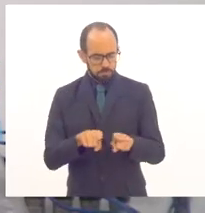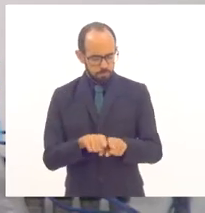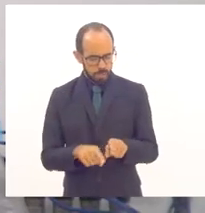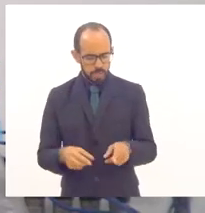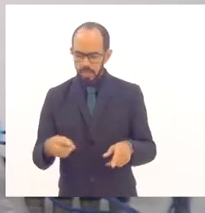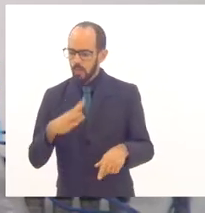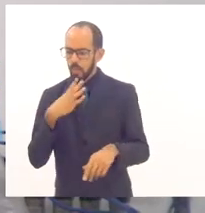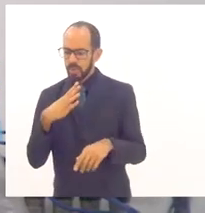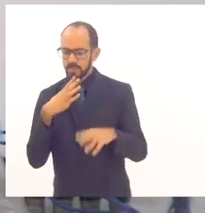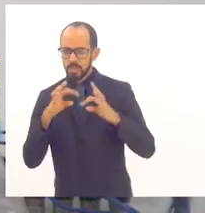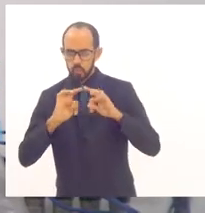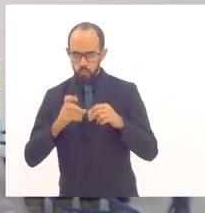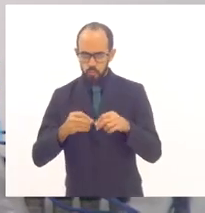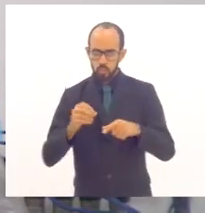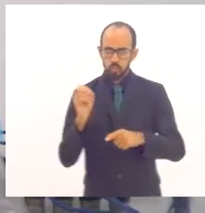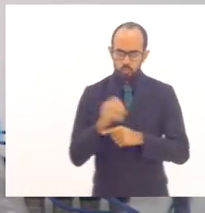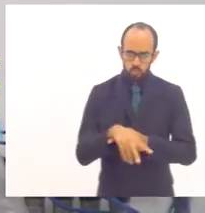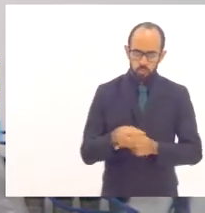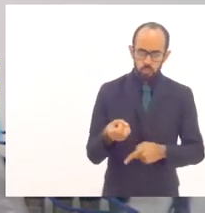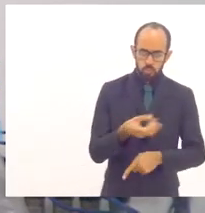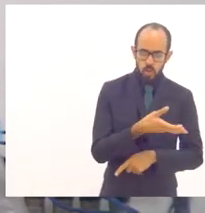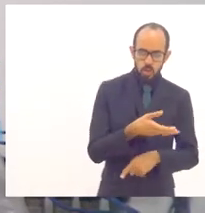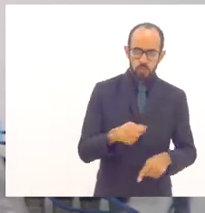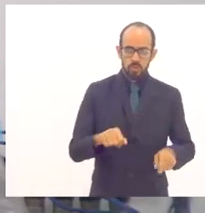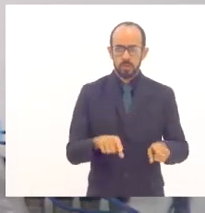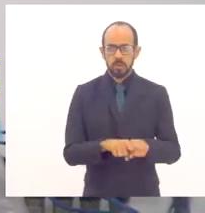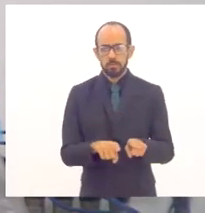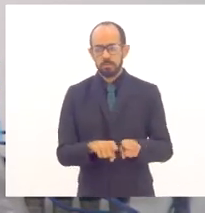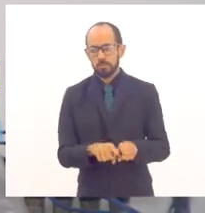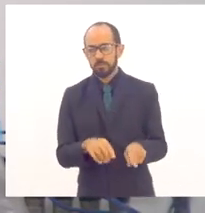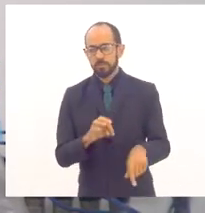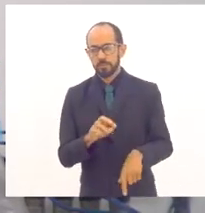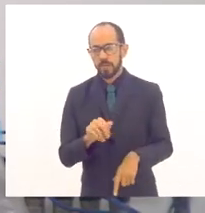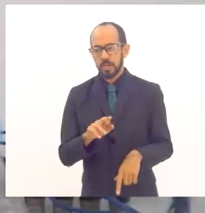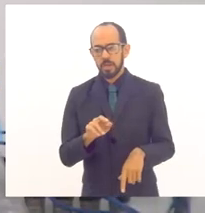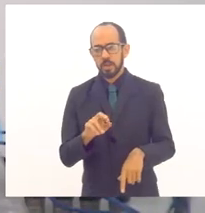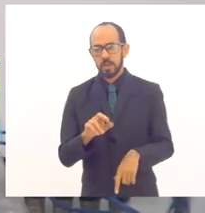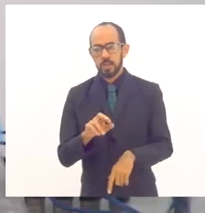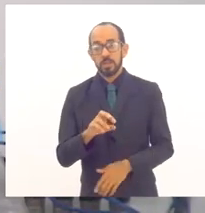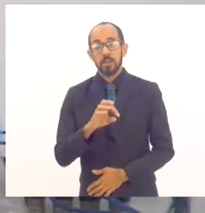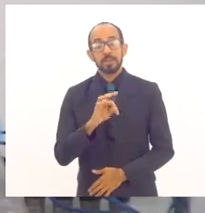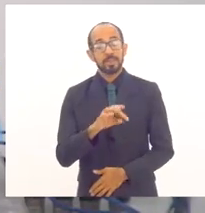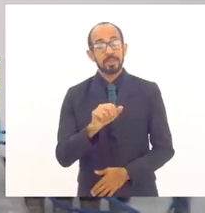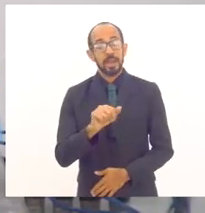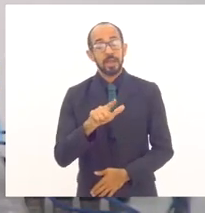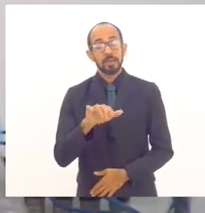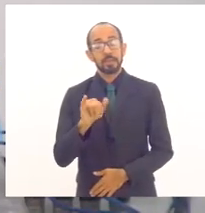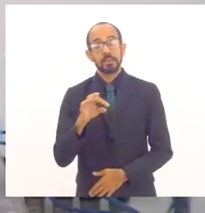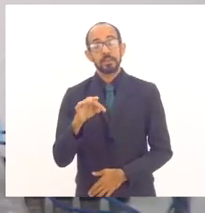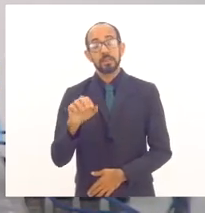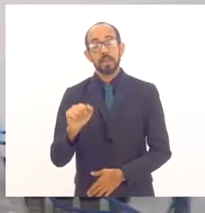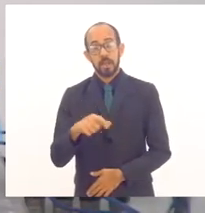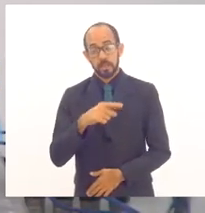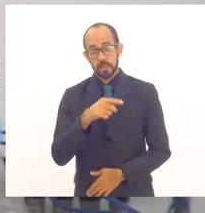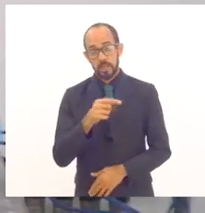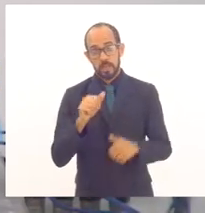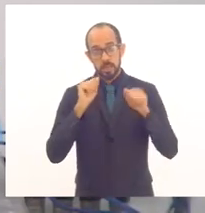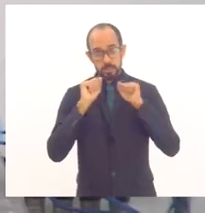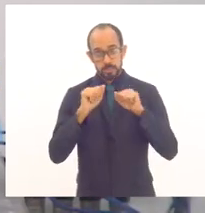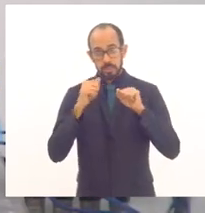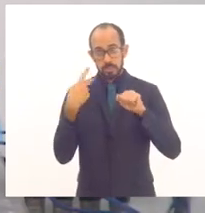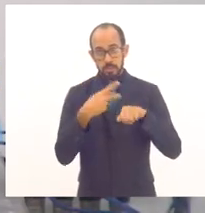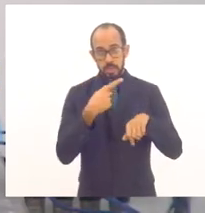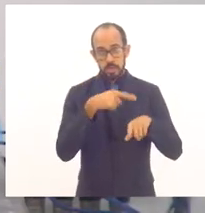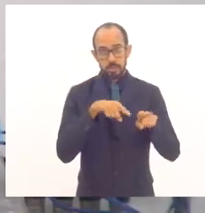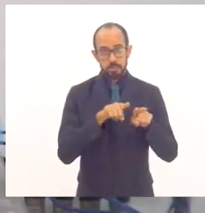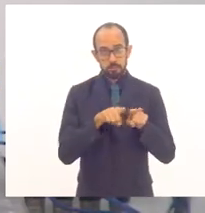assuntos do Ponto de Cultura, e Thalita Magar, que é a sua... Thalita Carão, desculpe, que é a sua assistente também, que já está